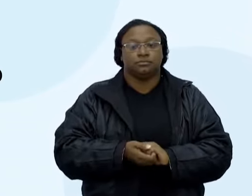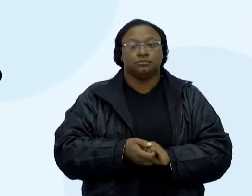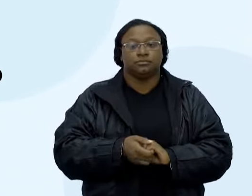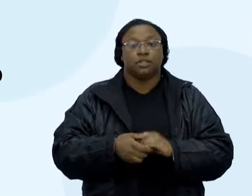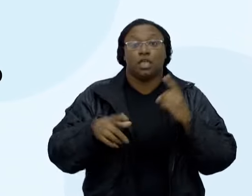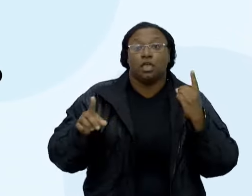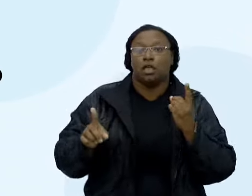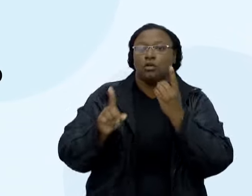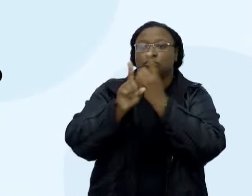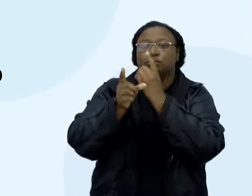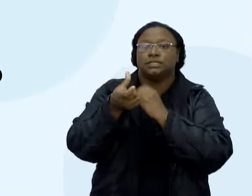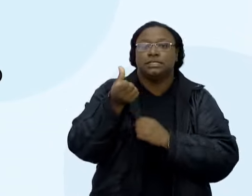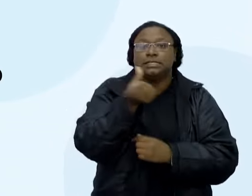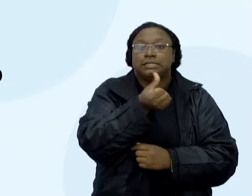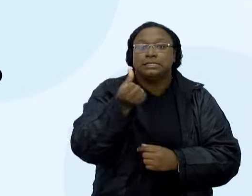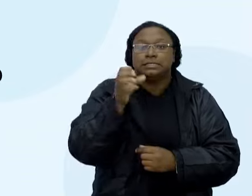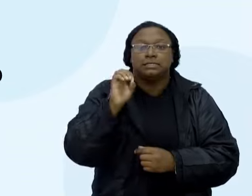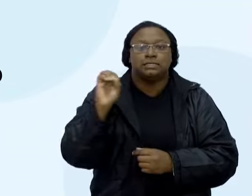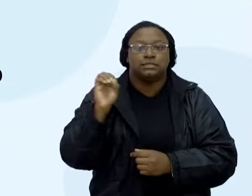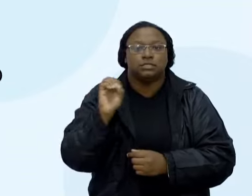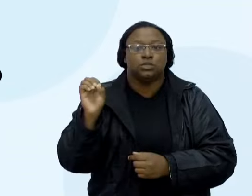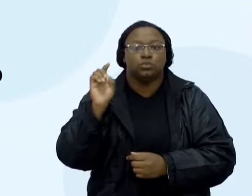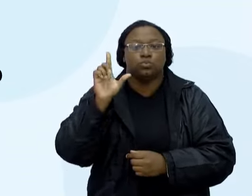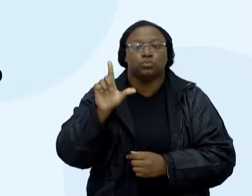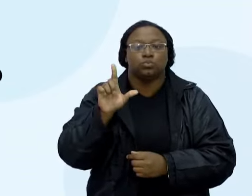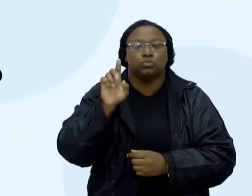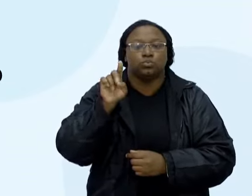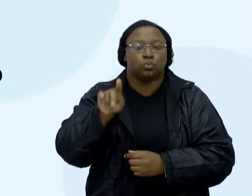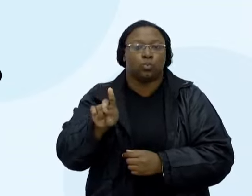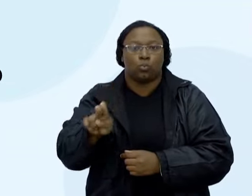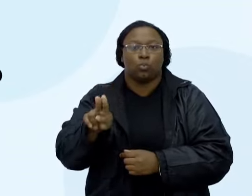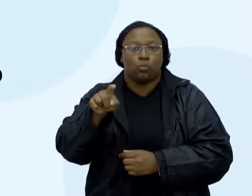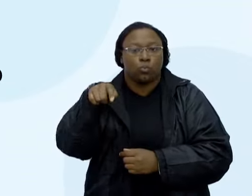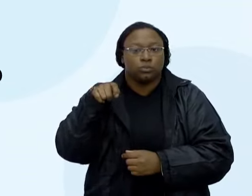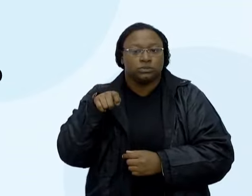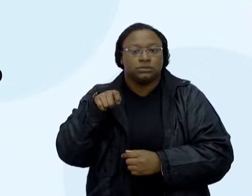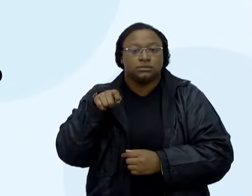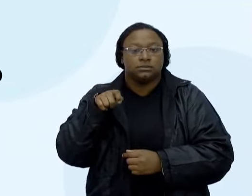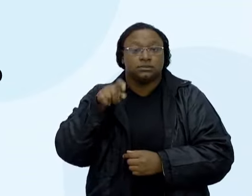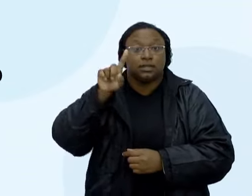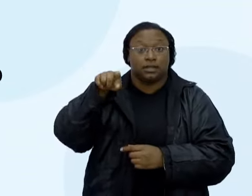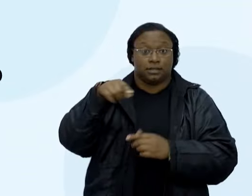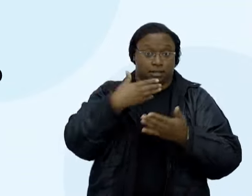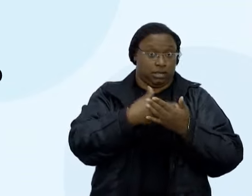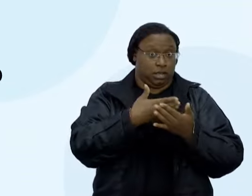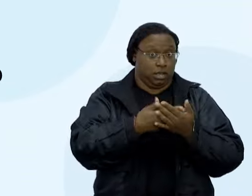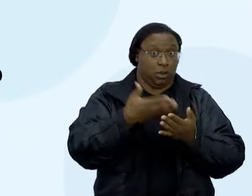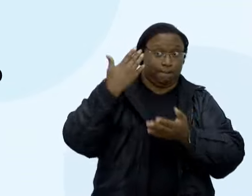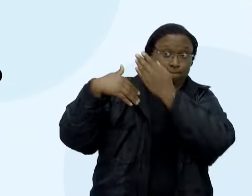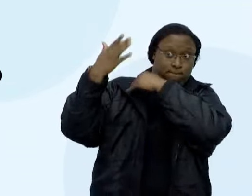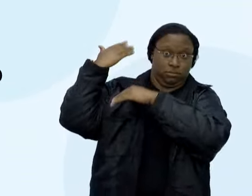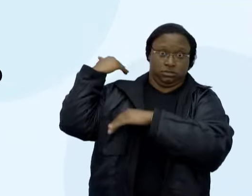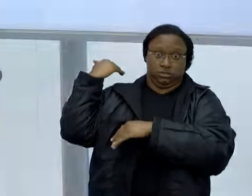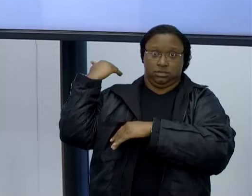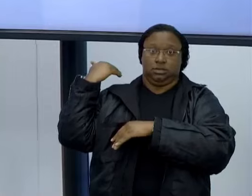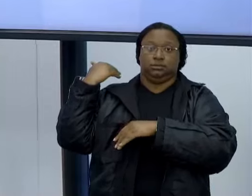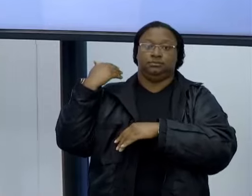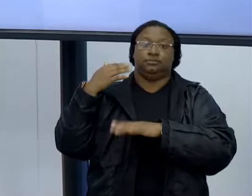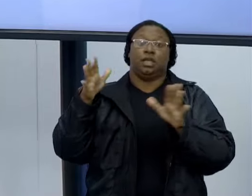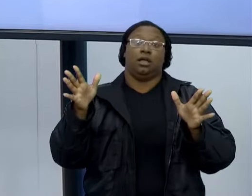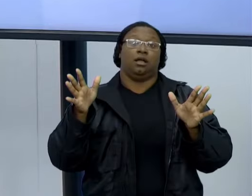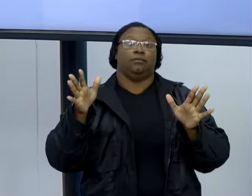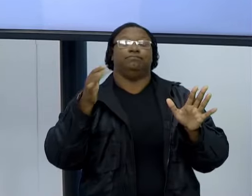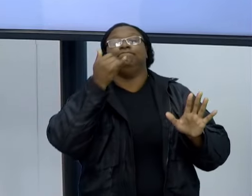a área da nossa sala de aula, né, que a gente tinha colocado na aula passada. Aliás, volta aqui um minutinho, quero até me desculpar